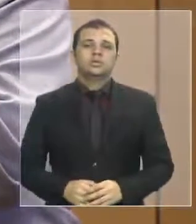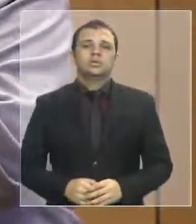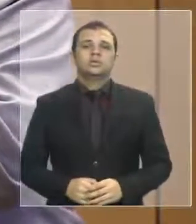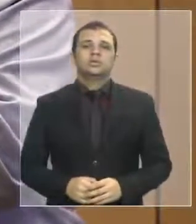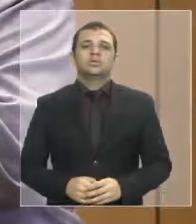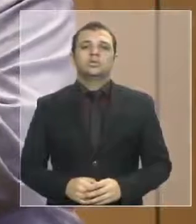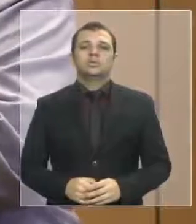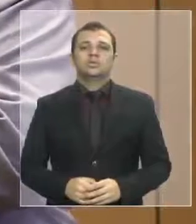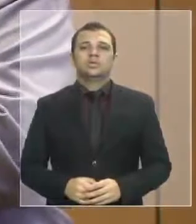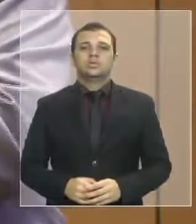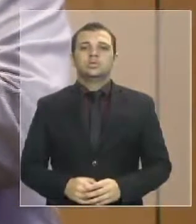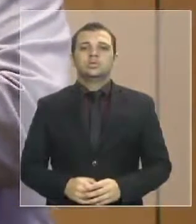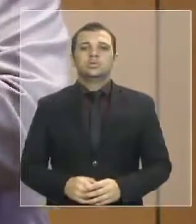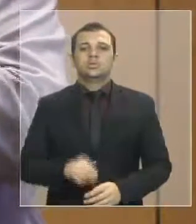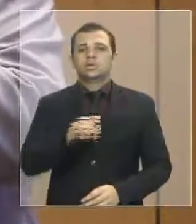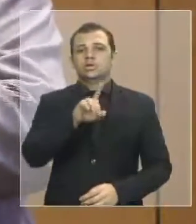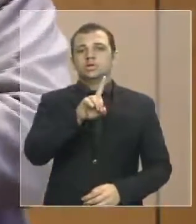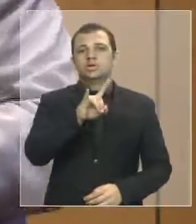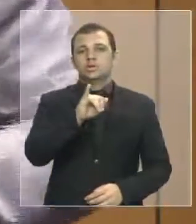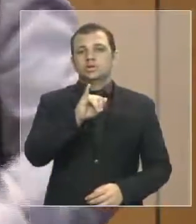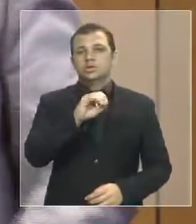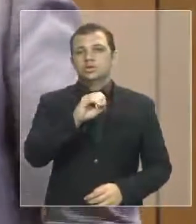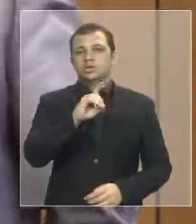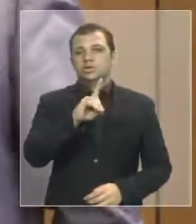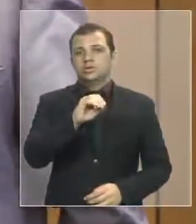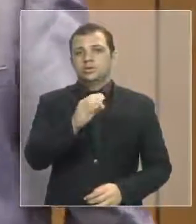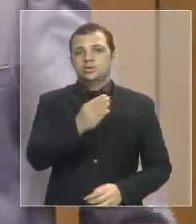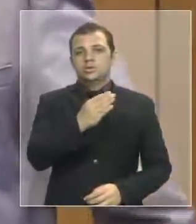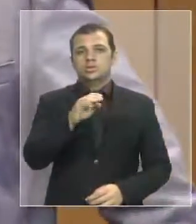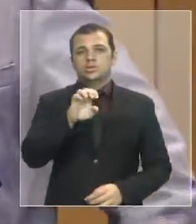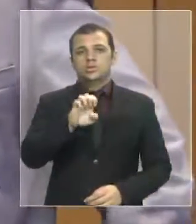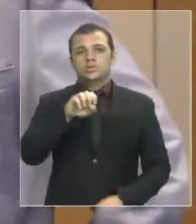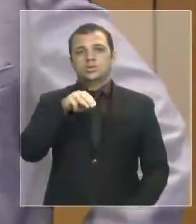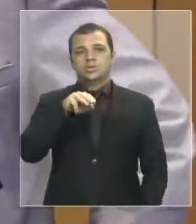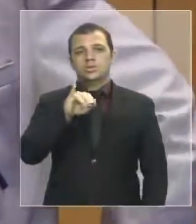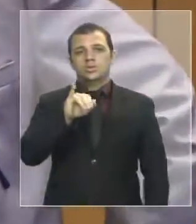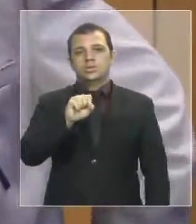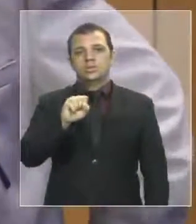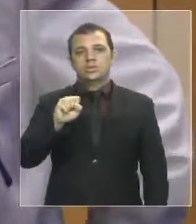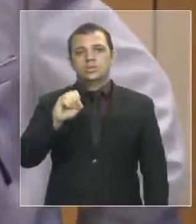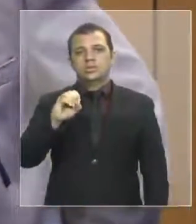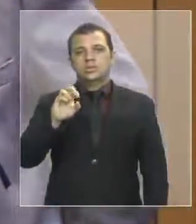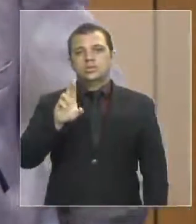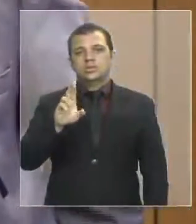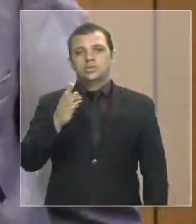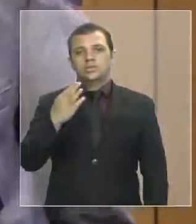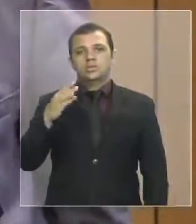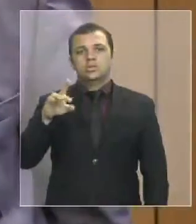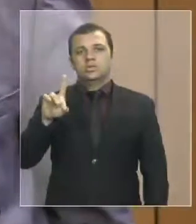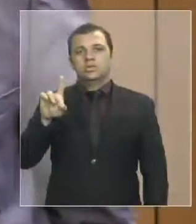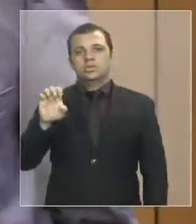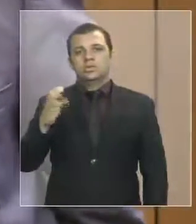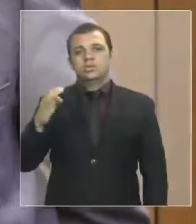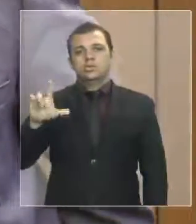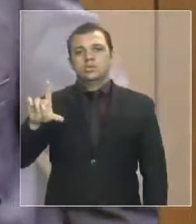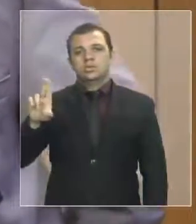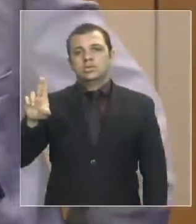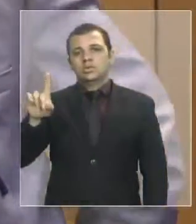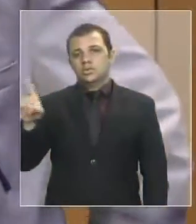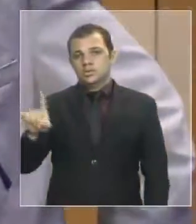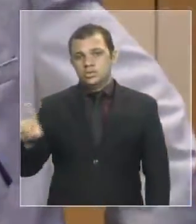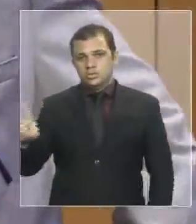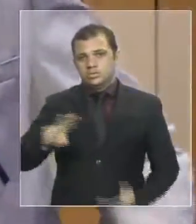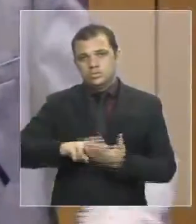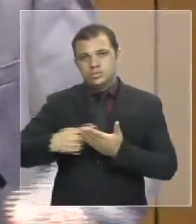de oddo amy sor de luz haiti amy fim da uri